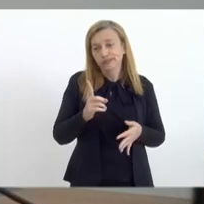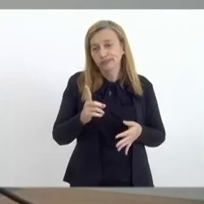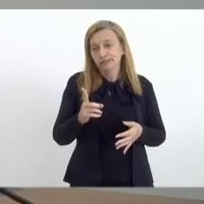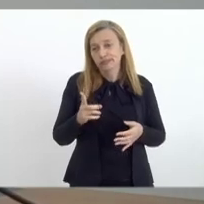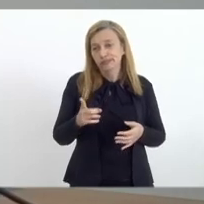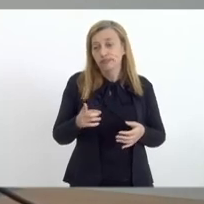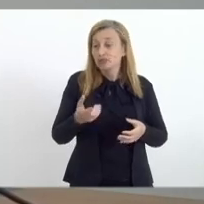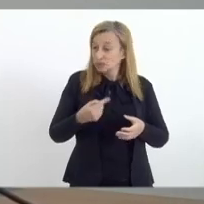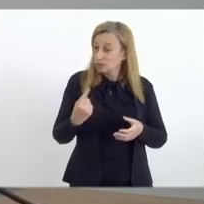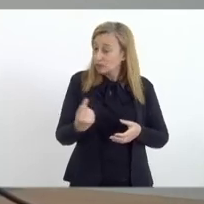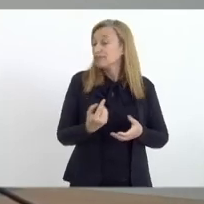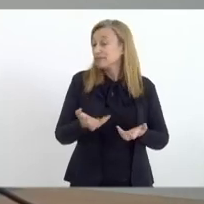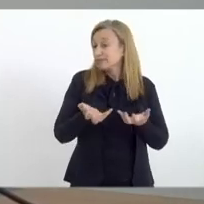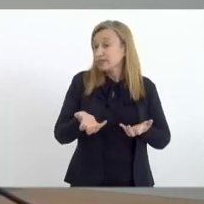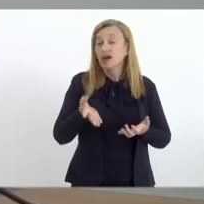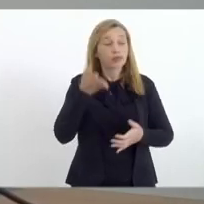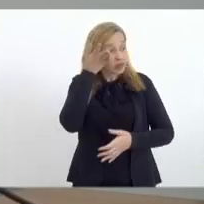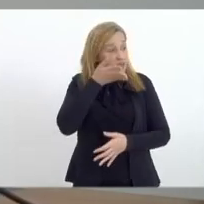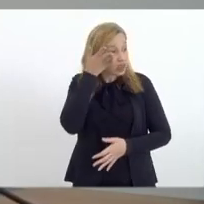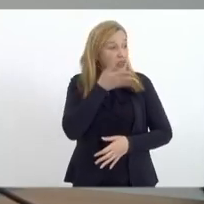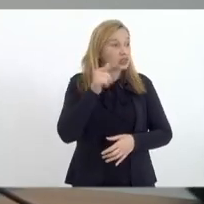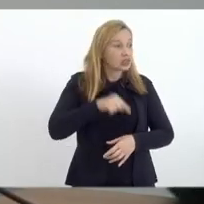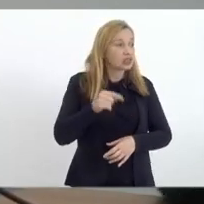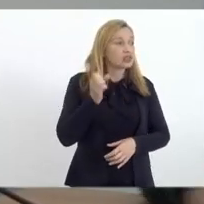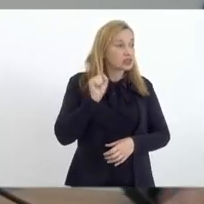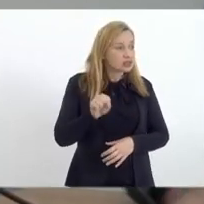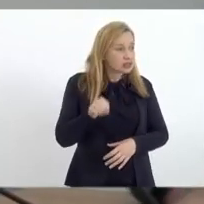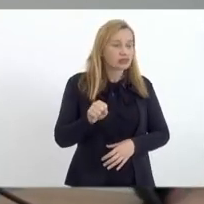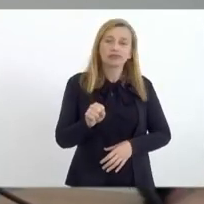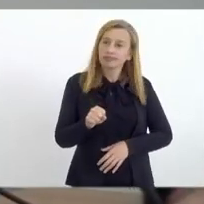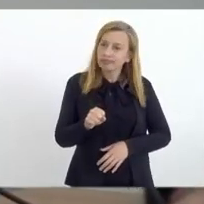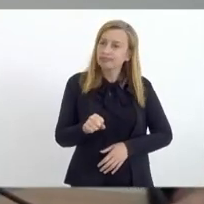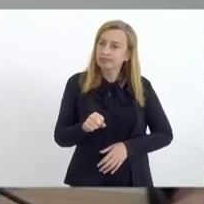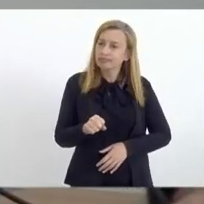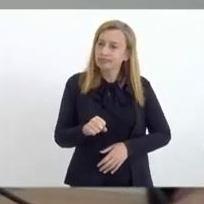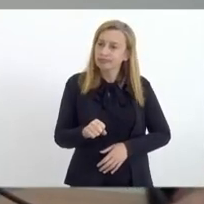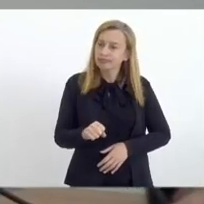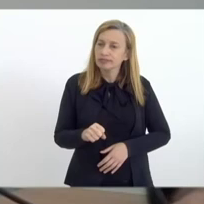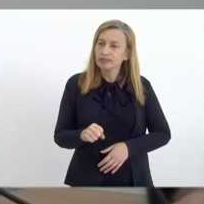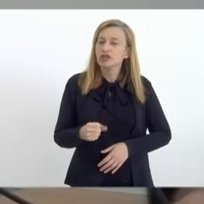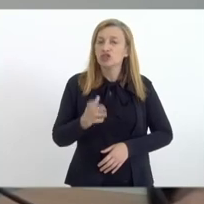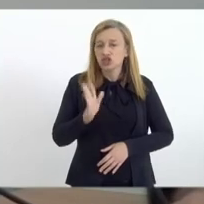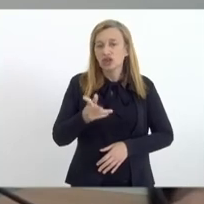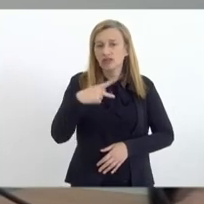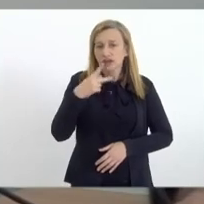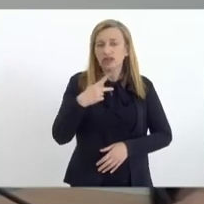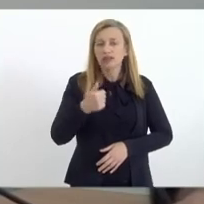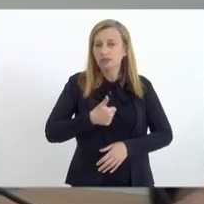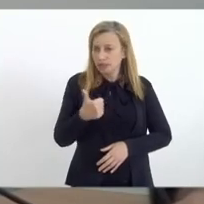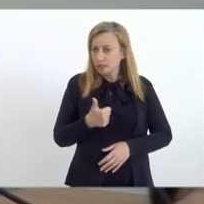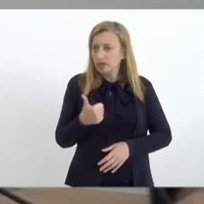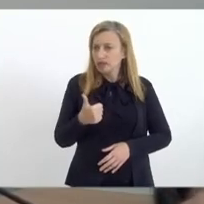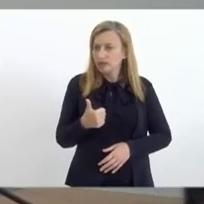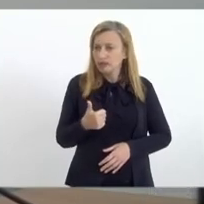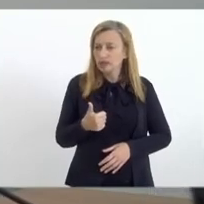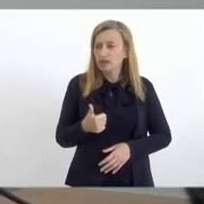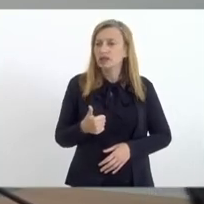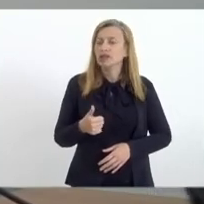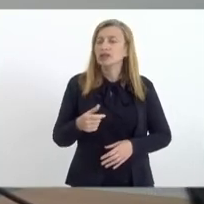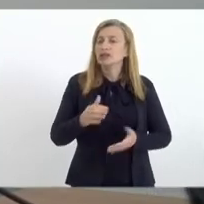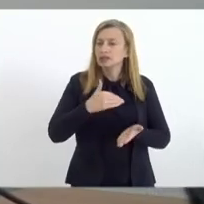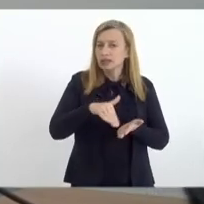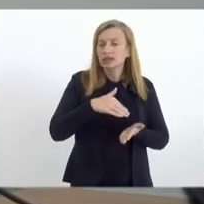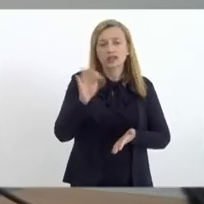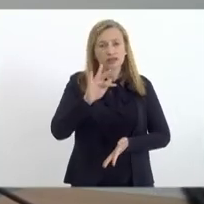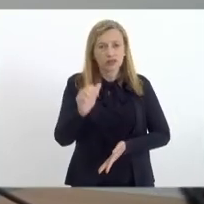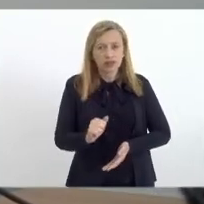que está sendo feita. Né? A mensagem aqui é favorável. Né? Como eu falei na minha primeira intervenção, o próprio secretário de